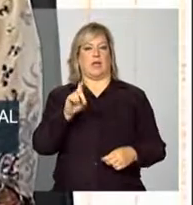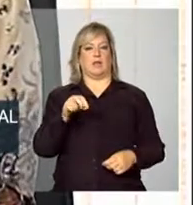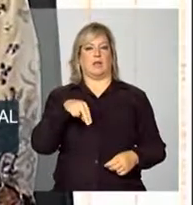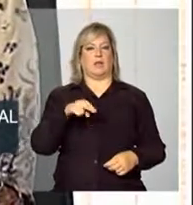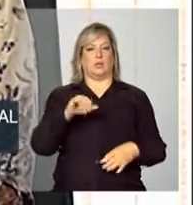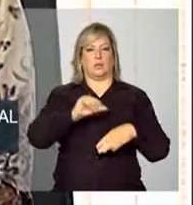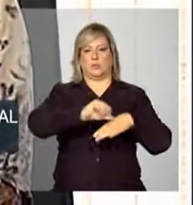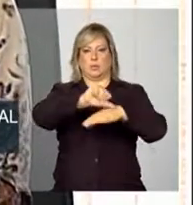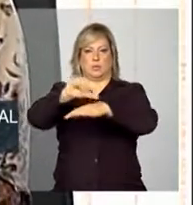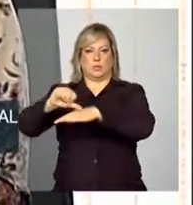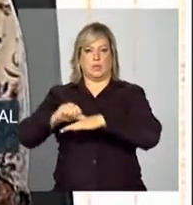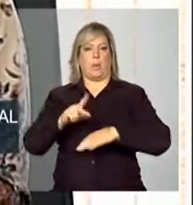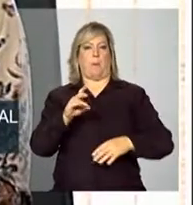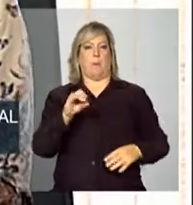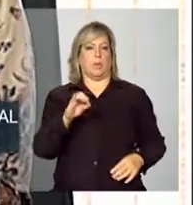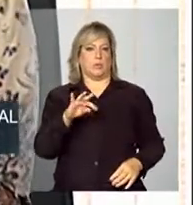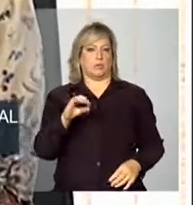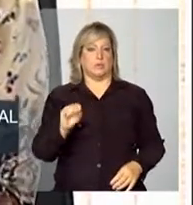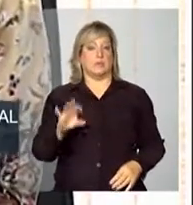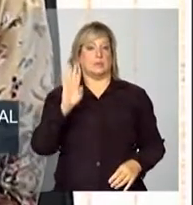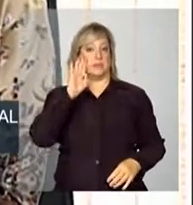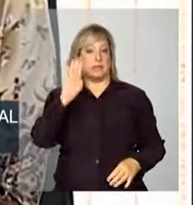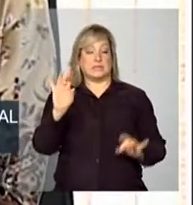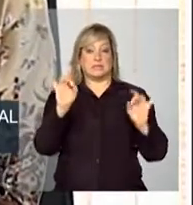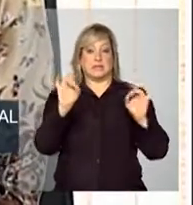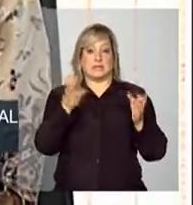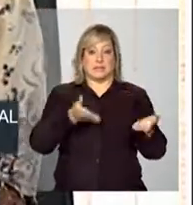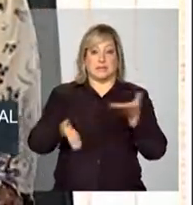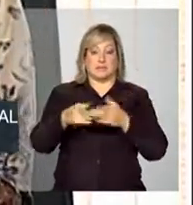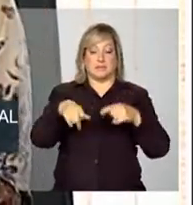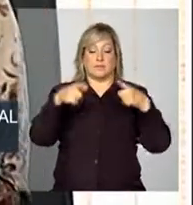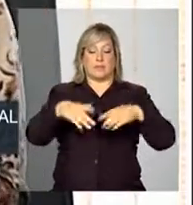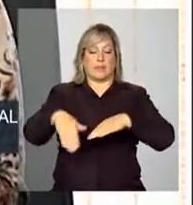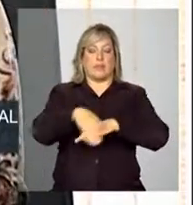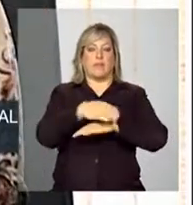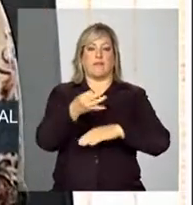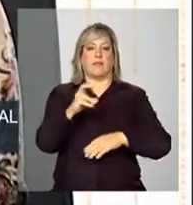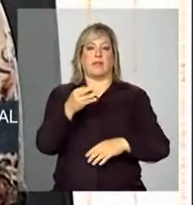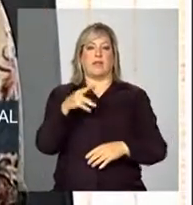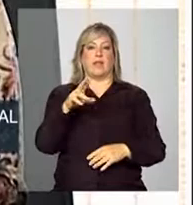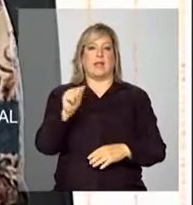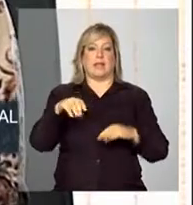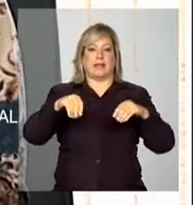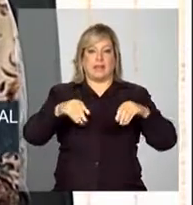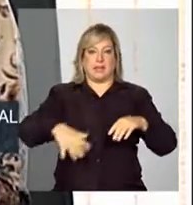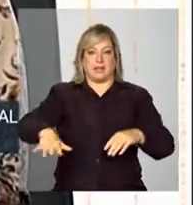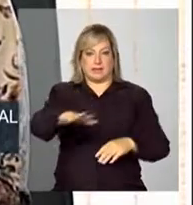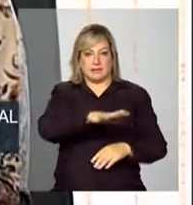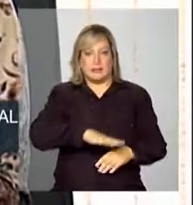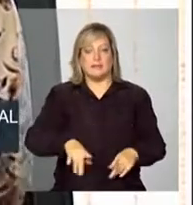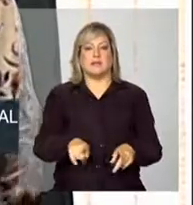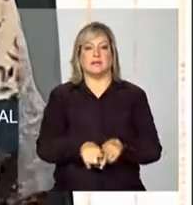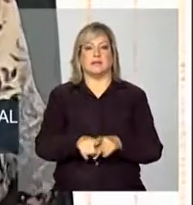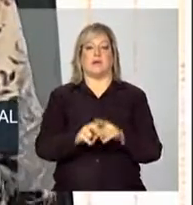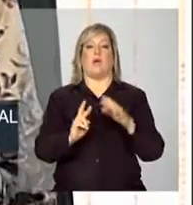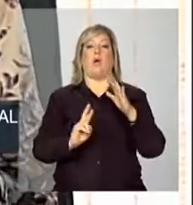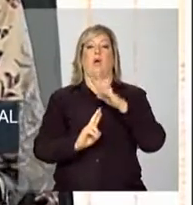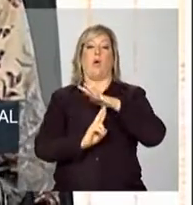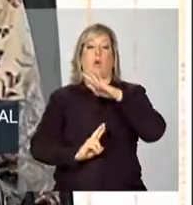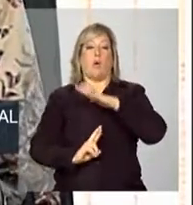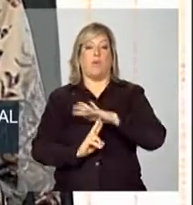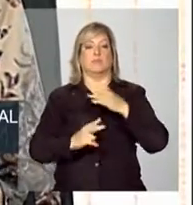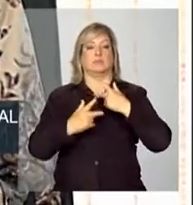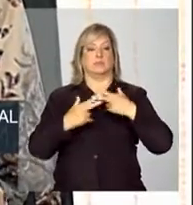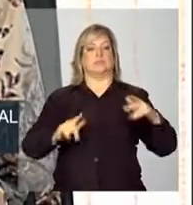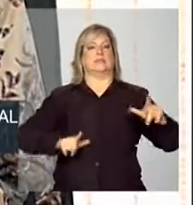postos uma atenção especial para a fronteira seca o trabalho nos aeroportos nas rodoviárias nós vamos